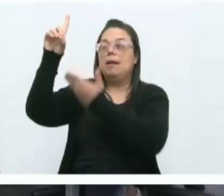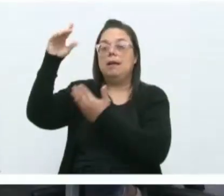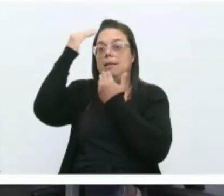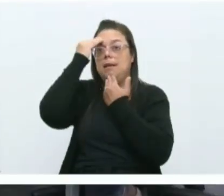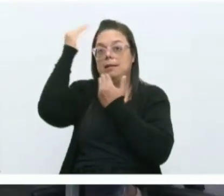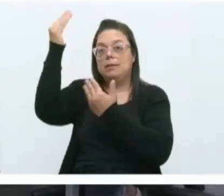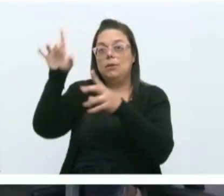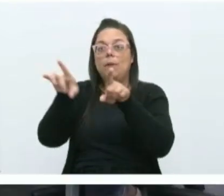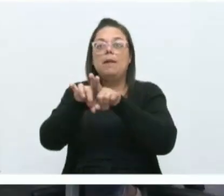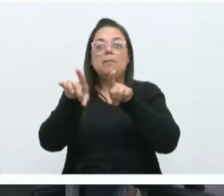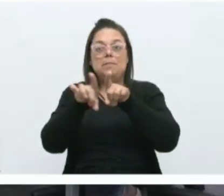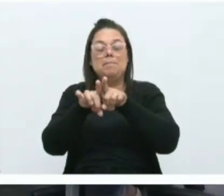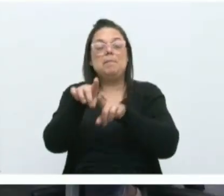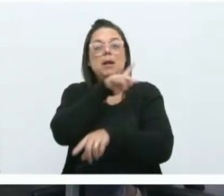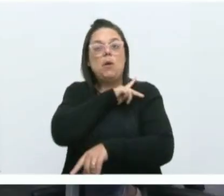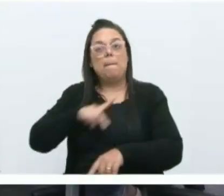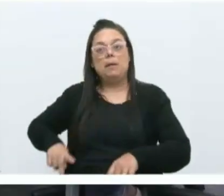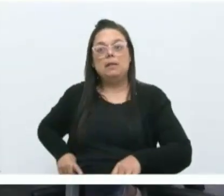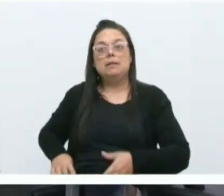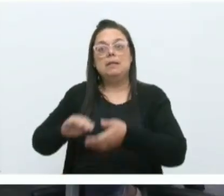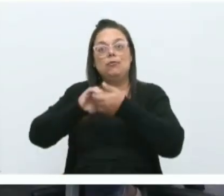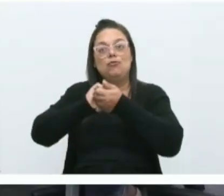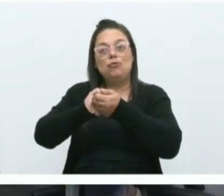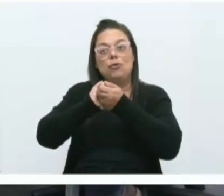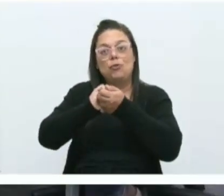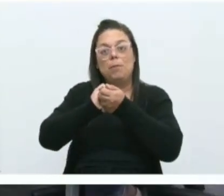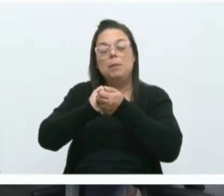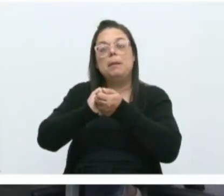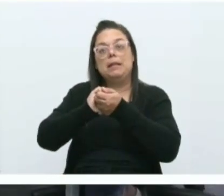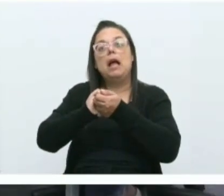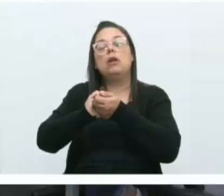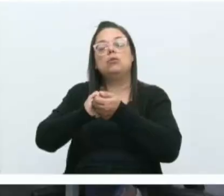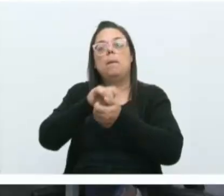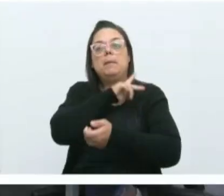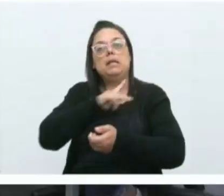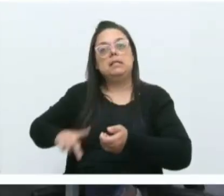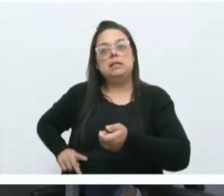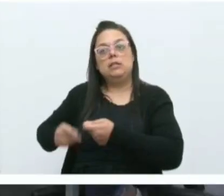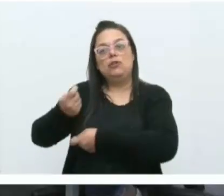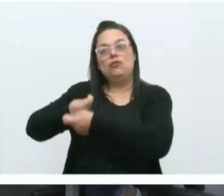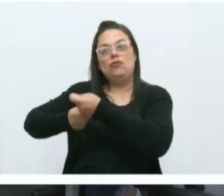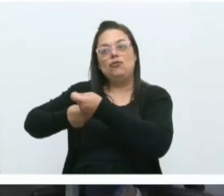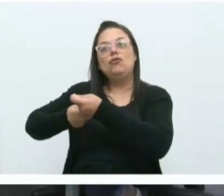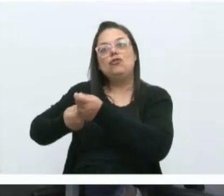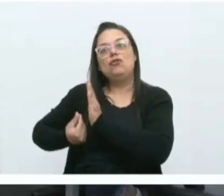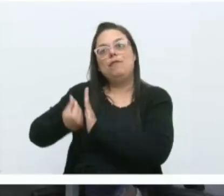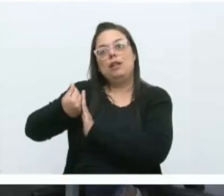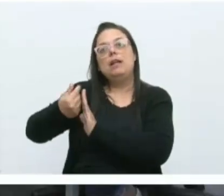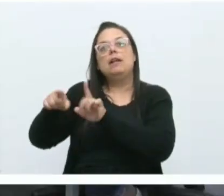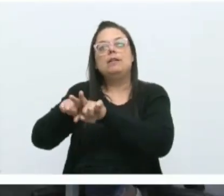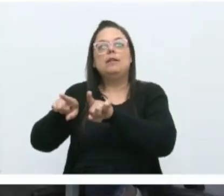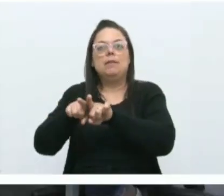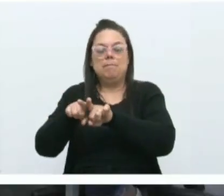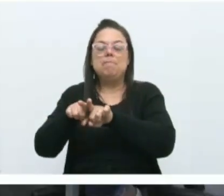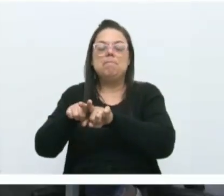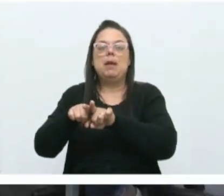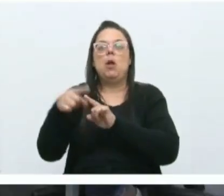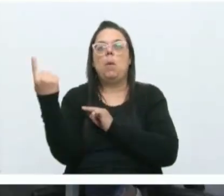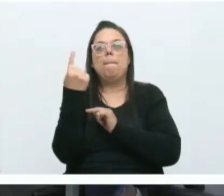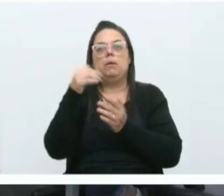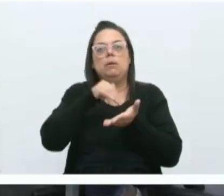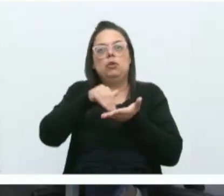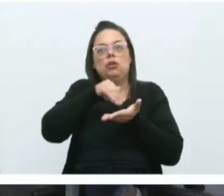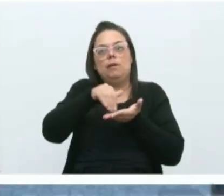cumprimentar nosso presidente de Finanças, meu xará Fábio Ladão, cumprimentar o primeiro secretário,